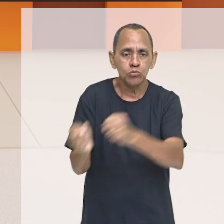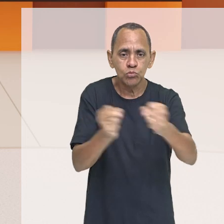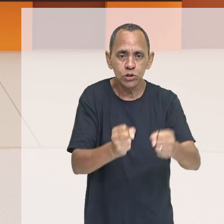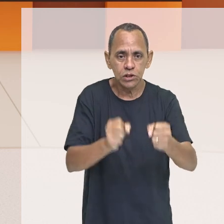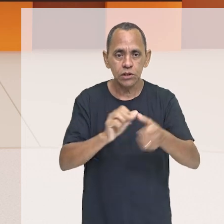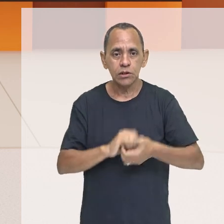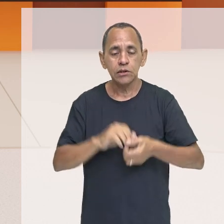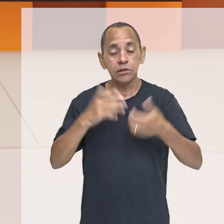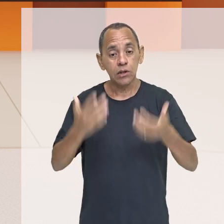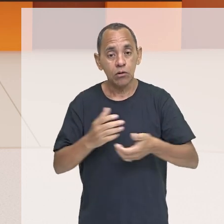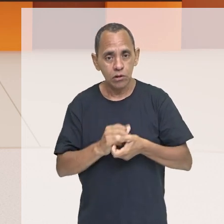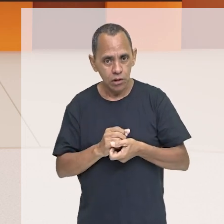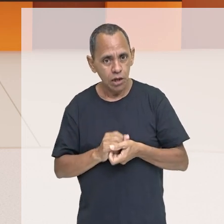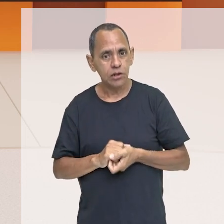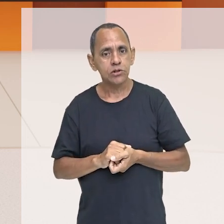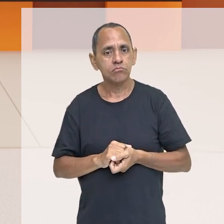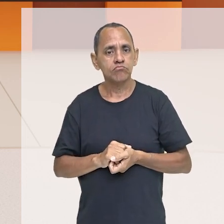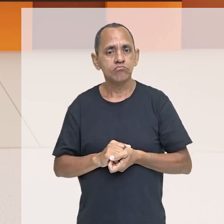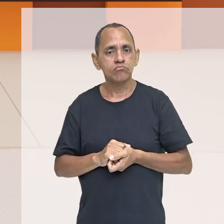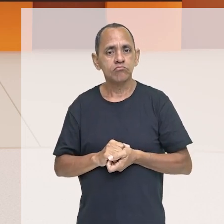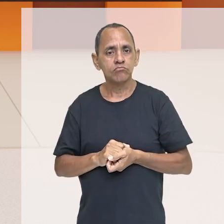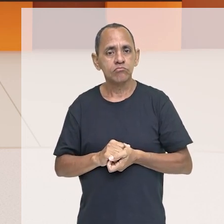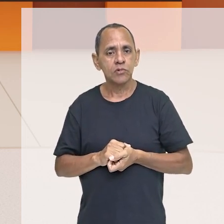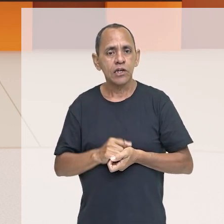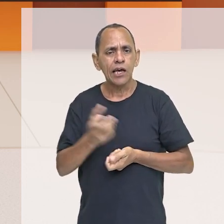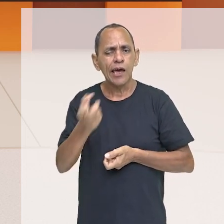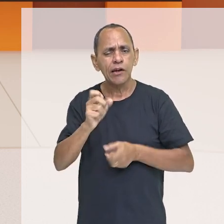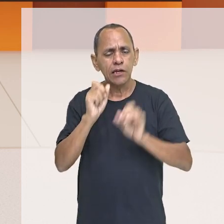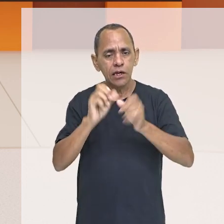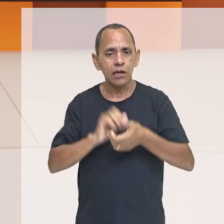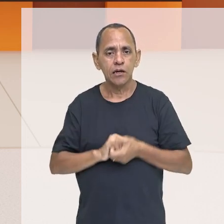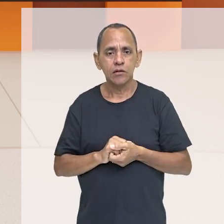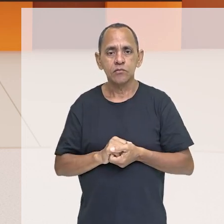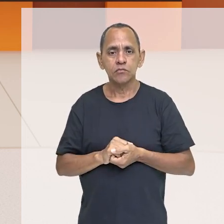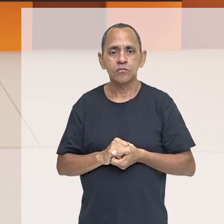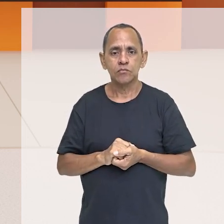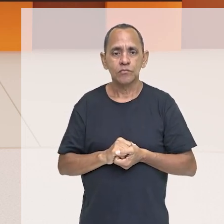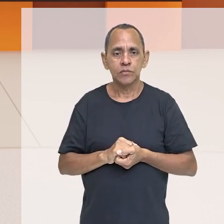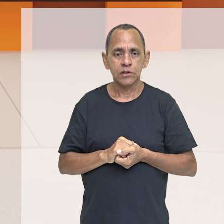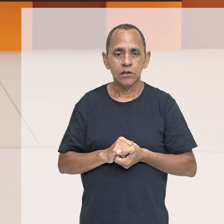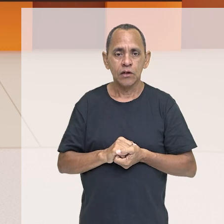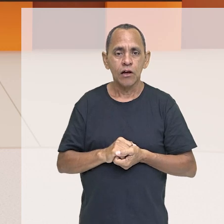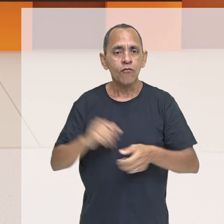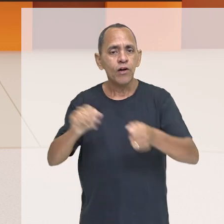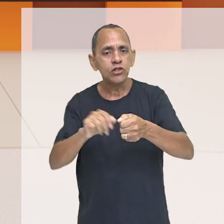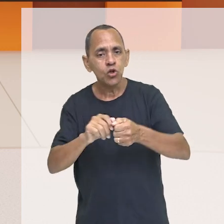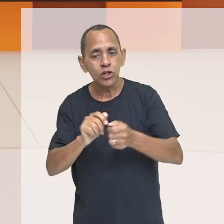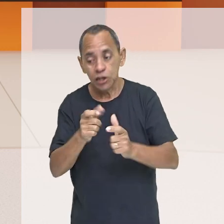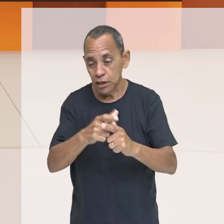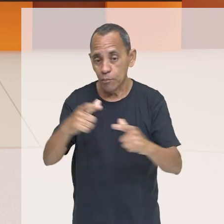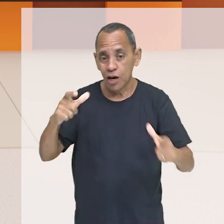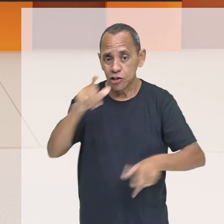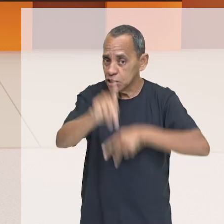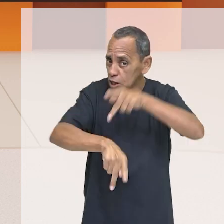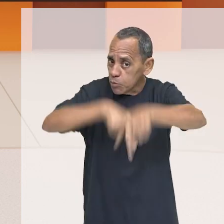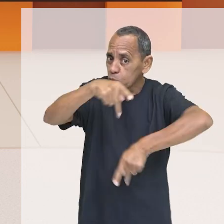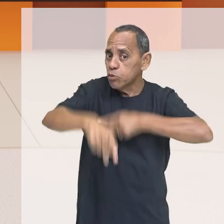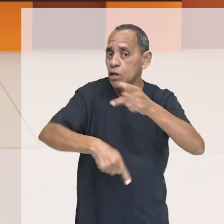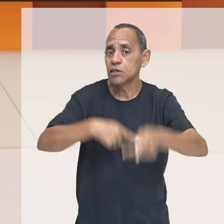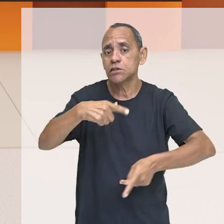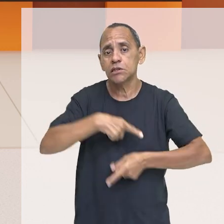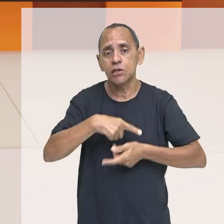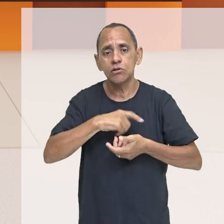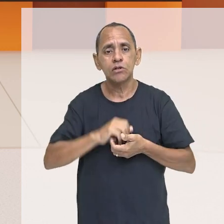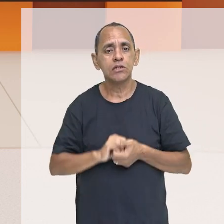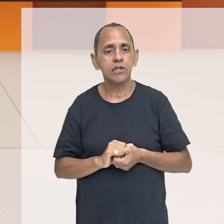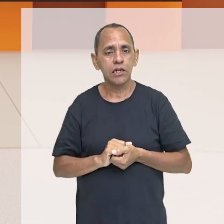digamos assim, a maioria, atrair sempre a maioria, independente do que eles tenham que dizer ou se manifestar.